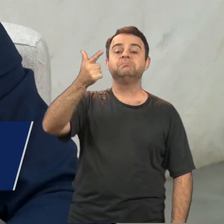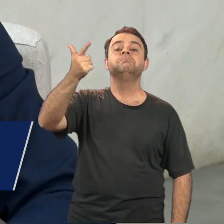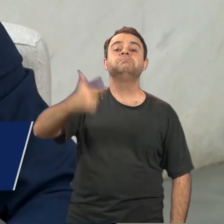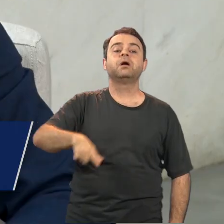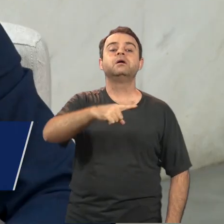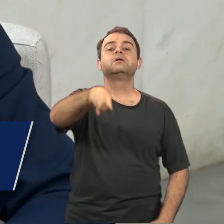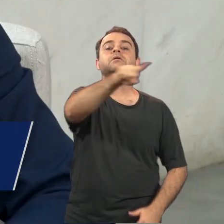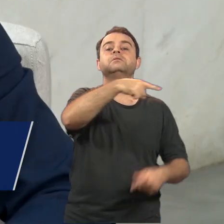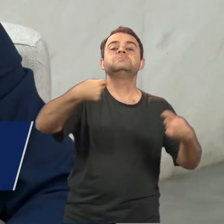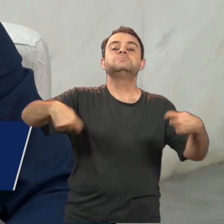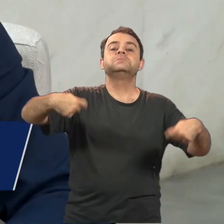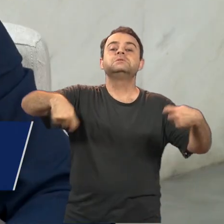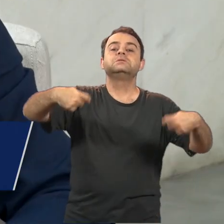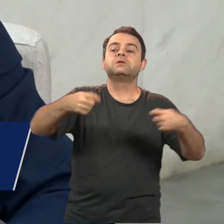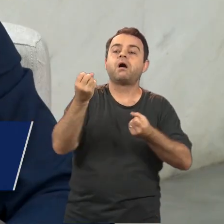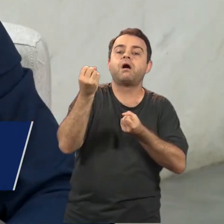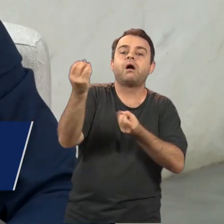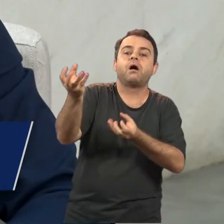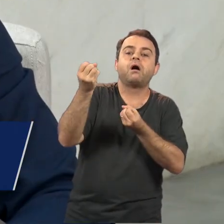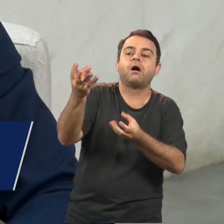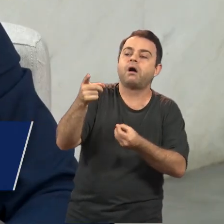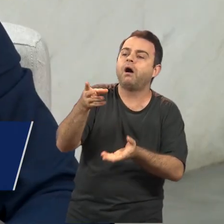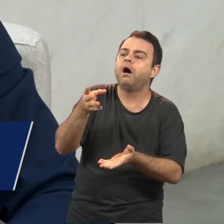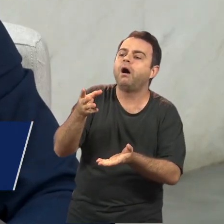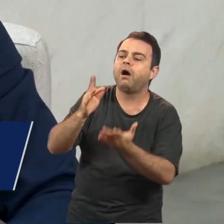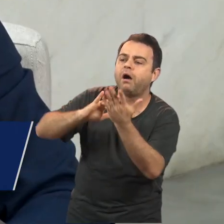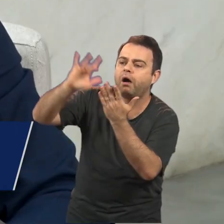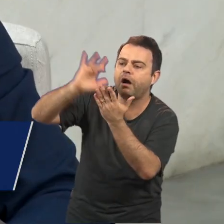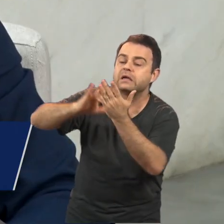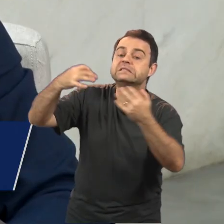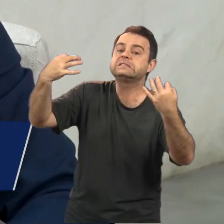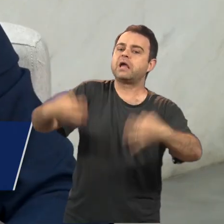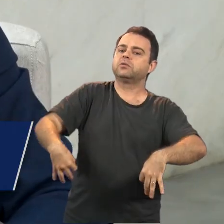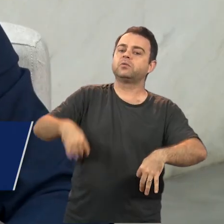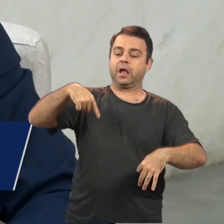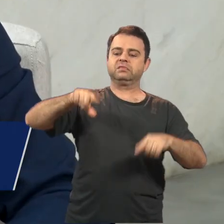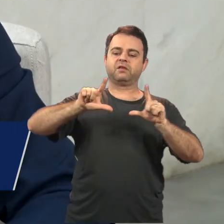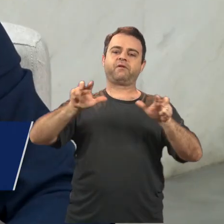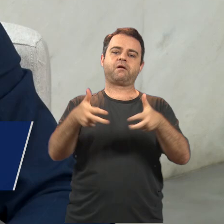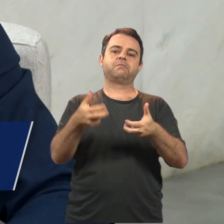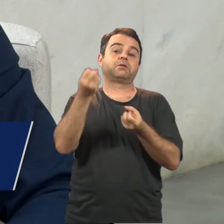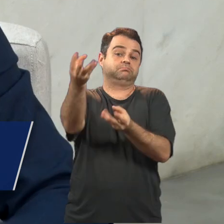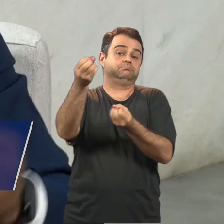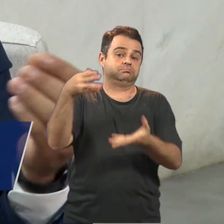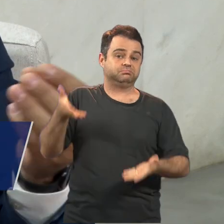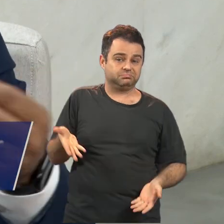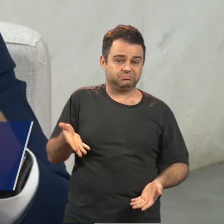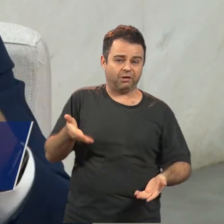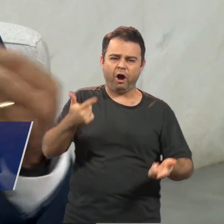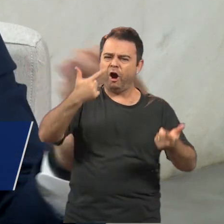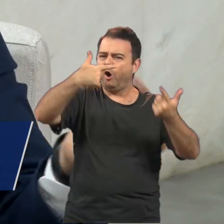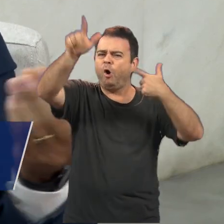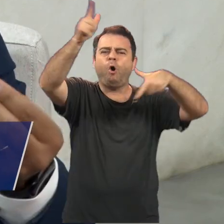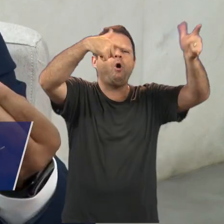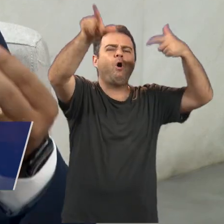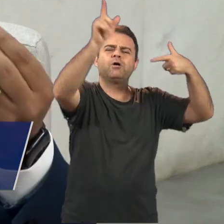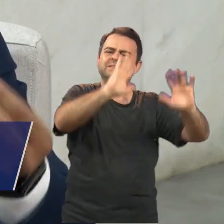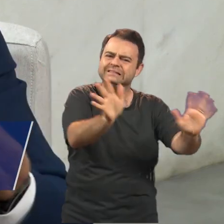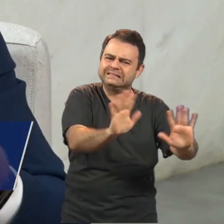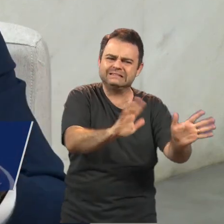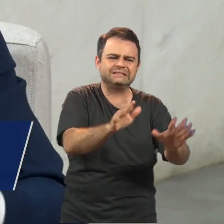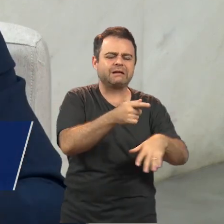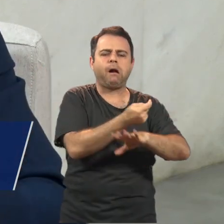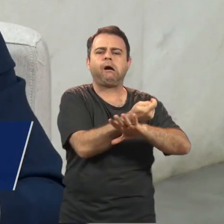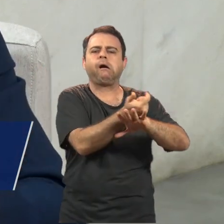Câmara, acompanhem de perto, não fique acompanhando apenas trechos ou pessoas que publicam aleatoriamente. É